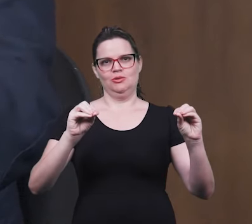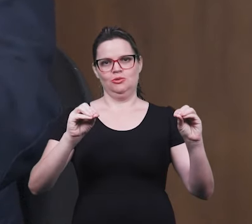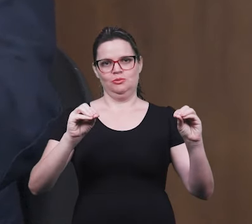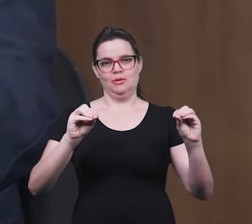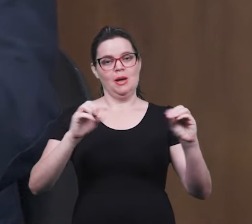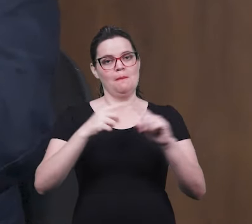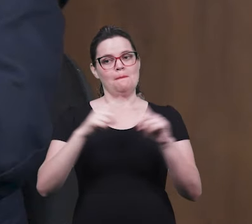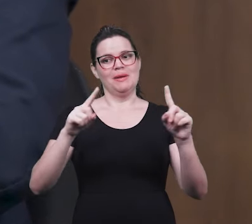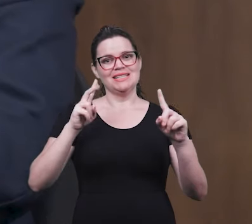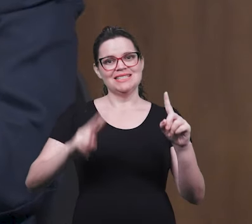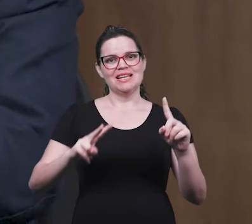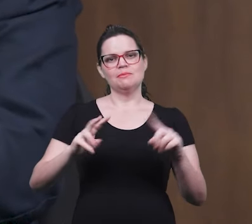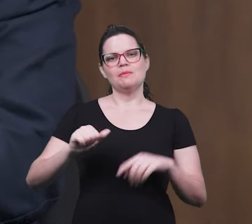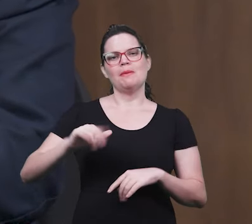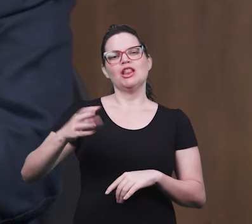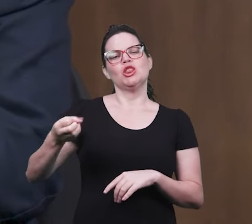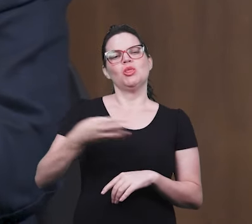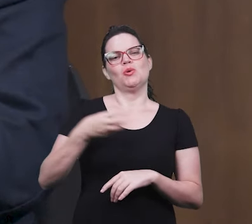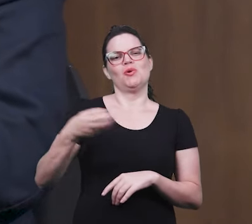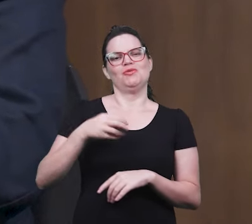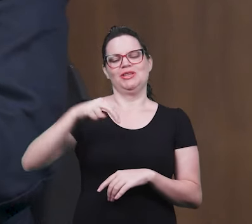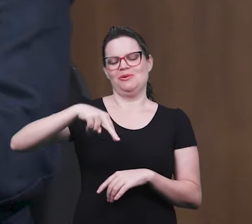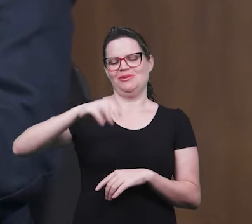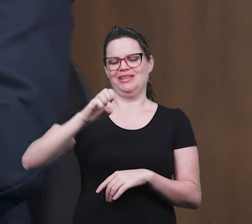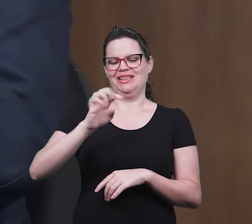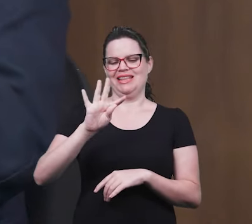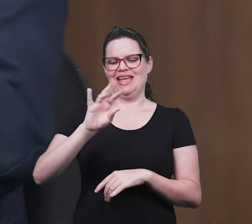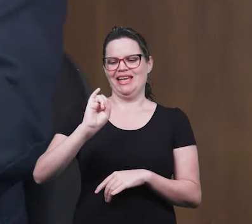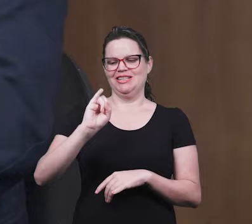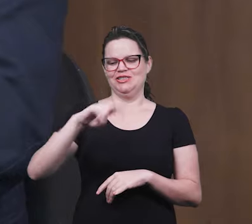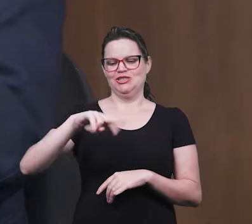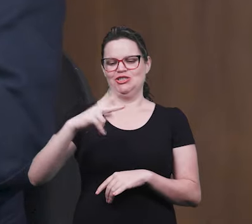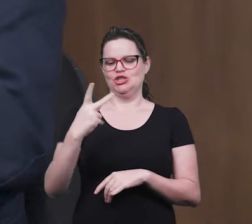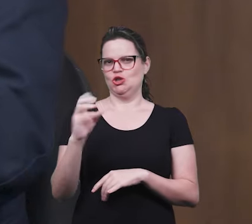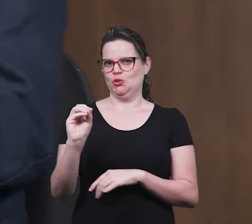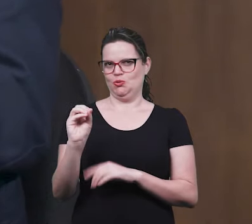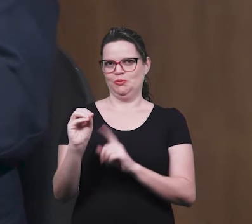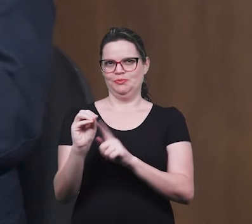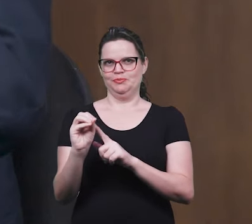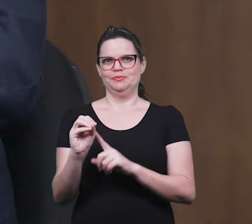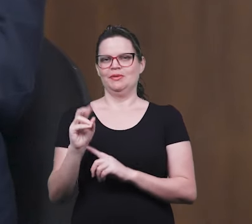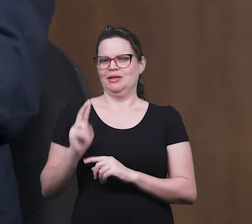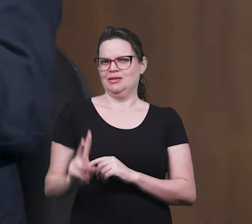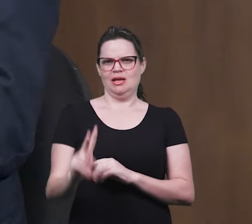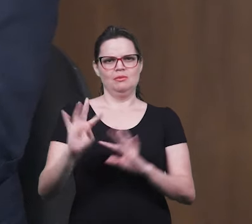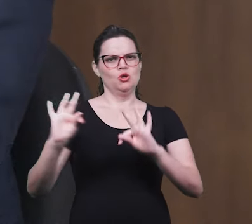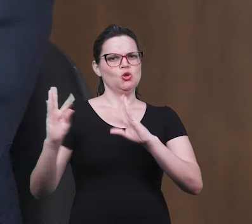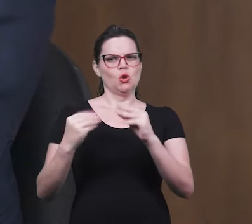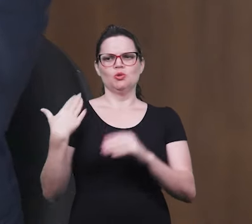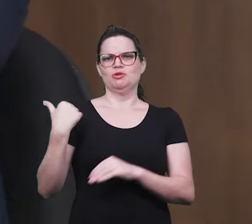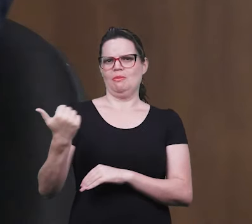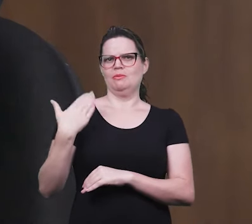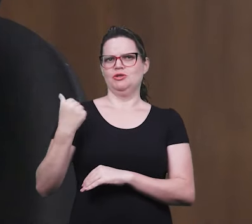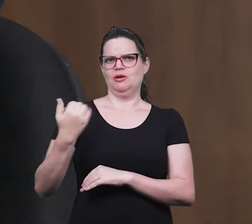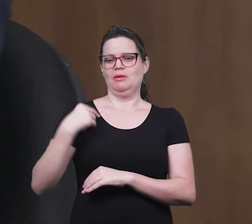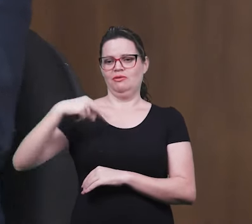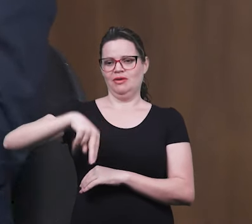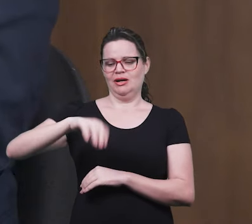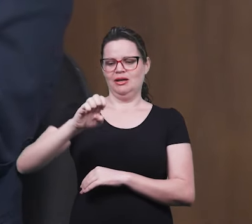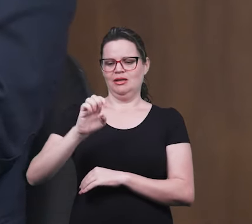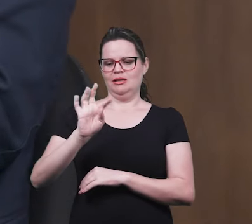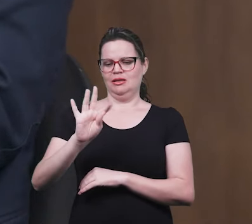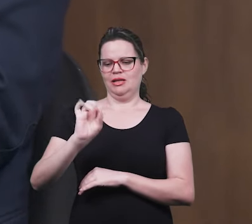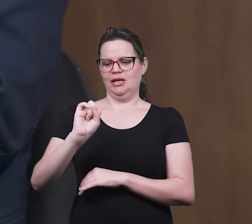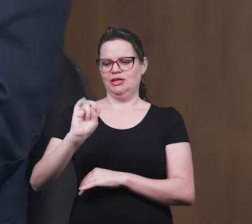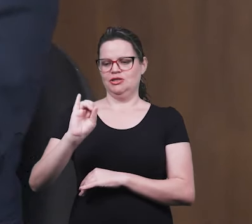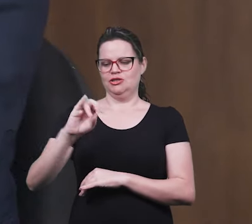por netinho. Todas as pessoas me conheciam por netinho. Neto, netinho, todo mundo chamava de netinho. Essa senhora me conhecia